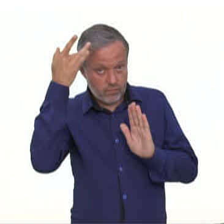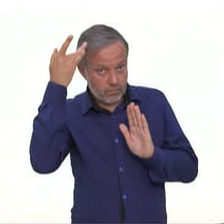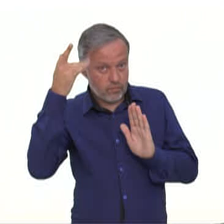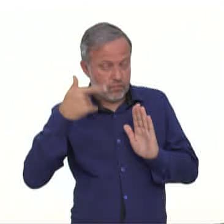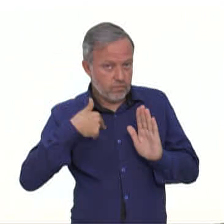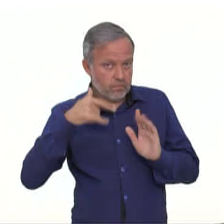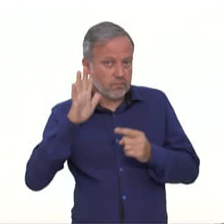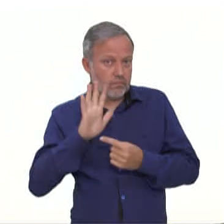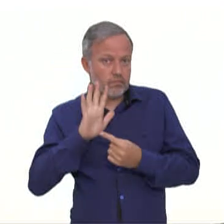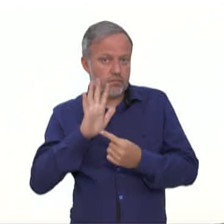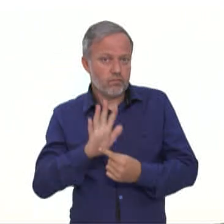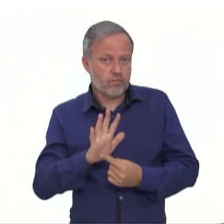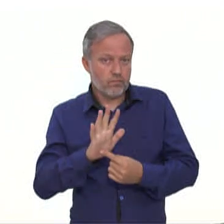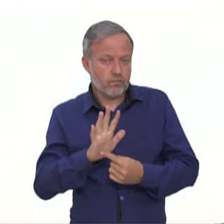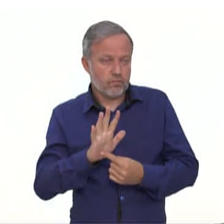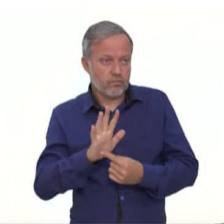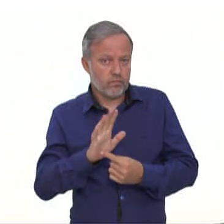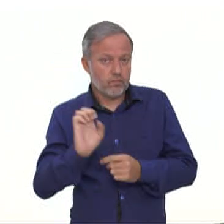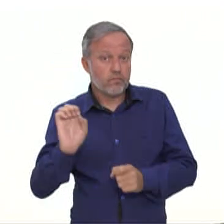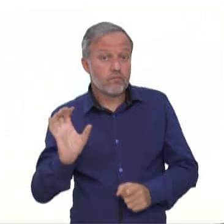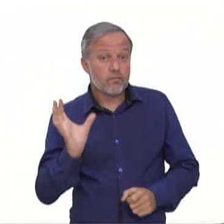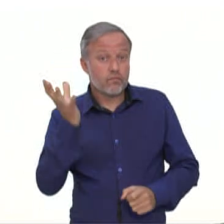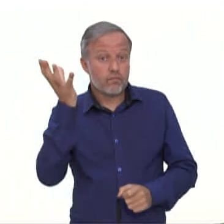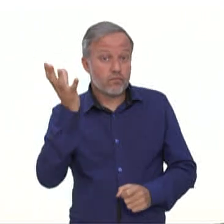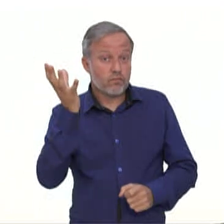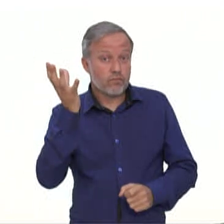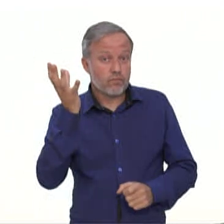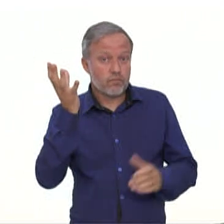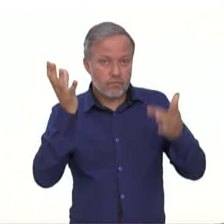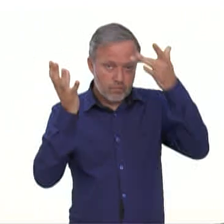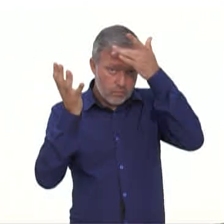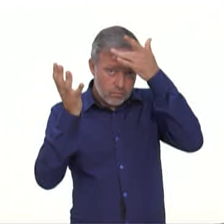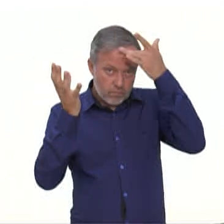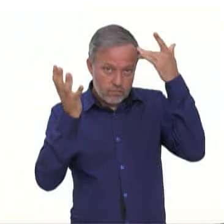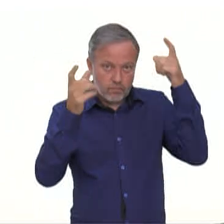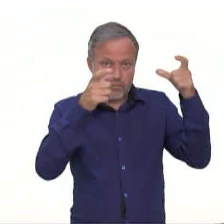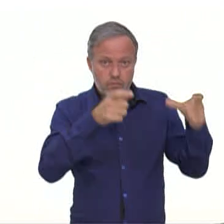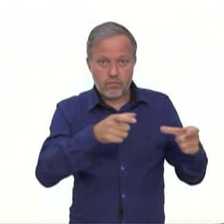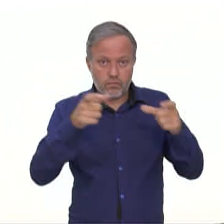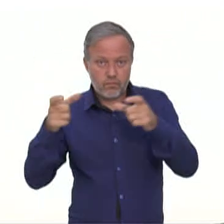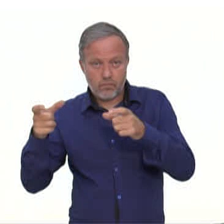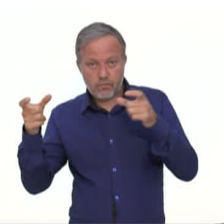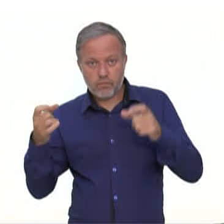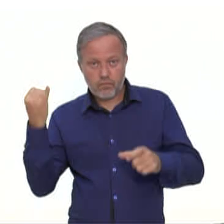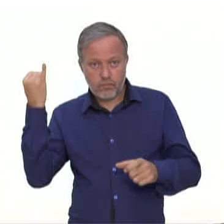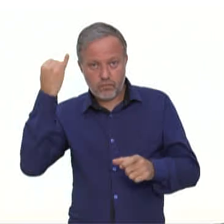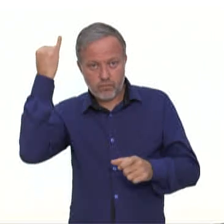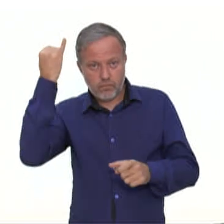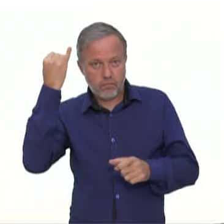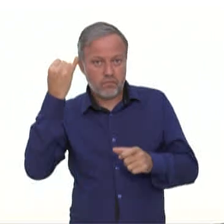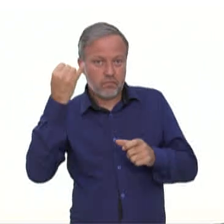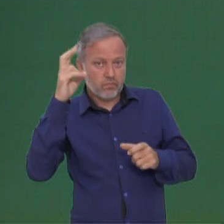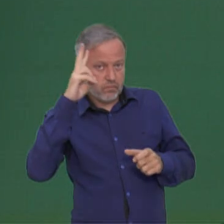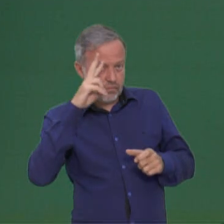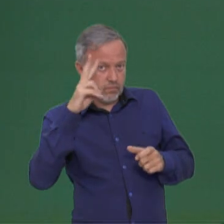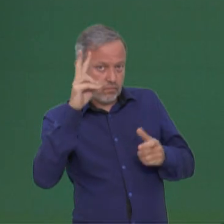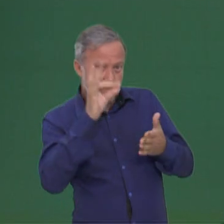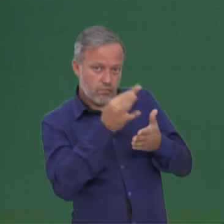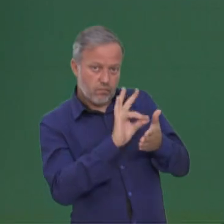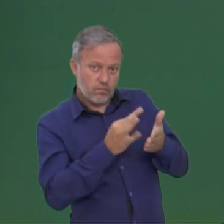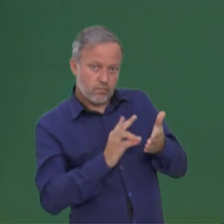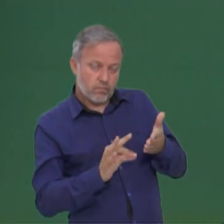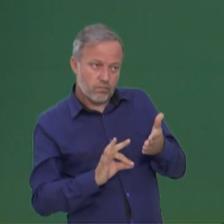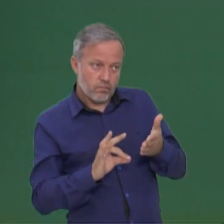situando o leitor acerca dos acontecimentos e das pessoas e lugares de importância para o biografado. Imaginem